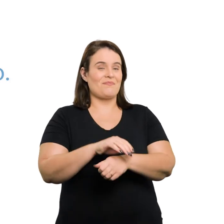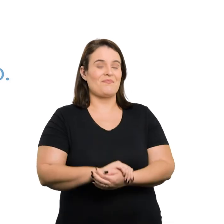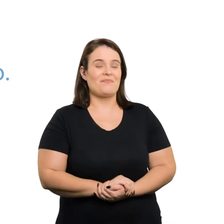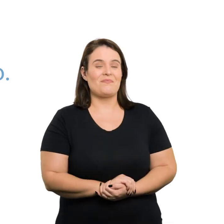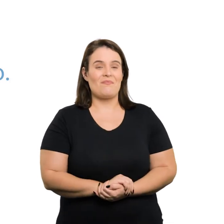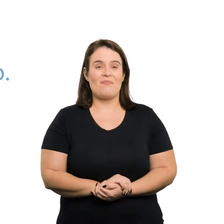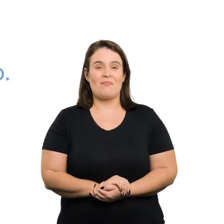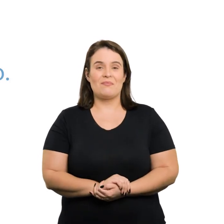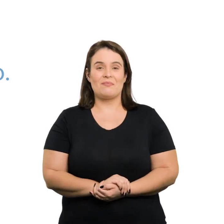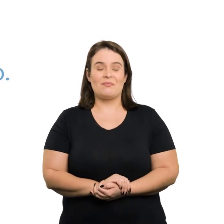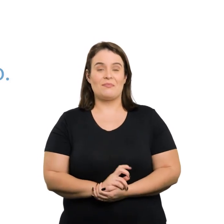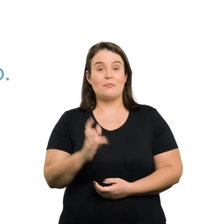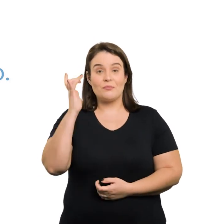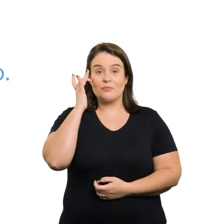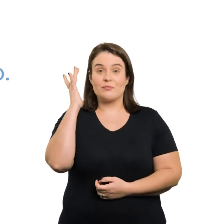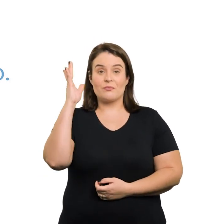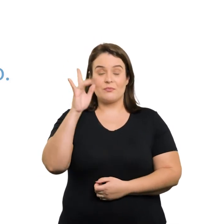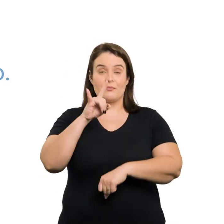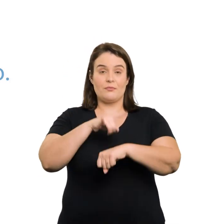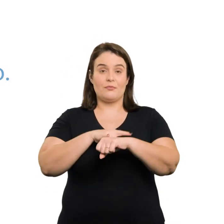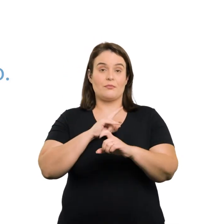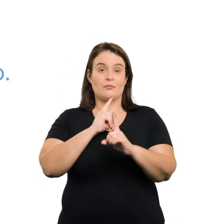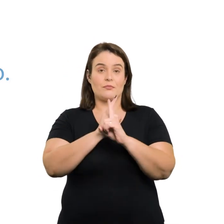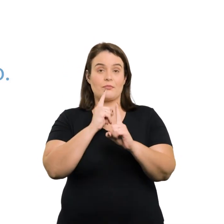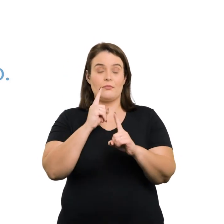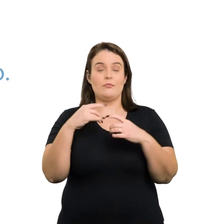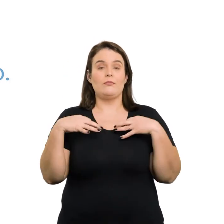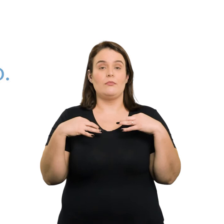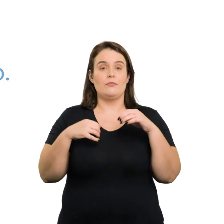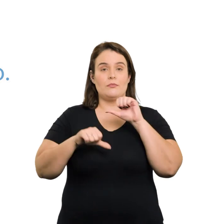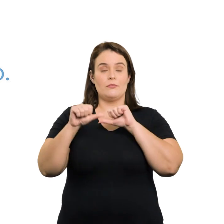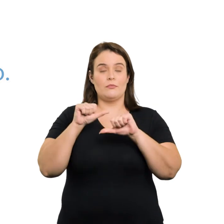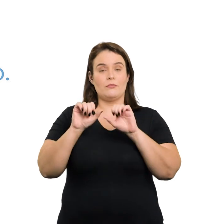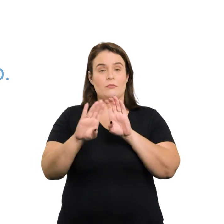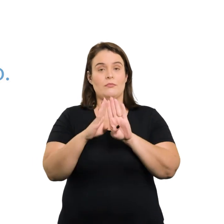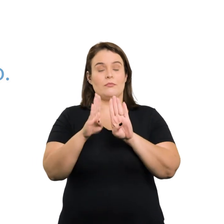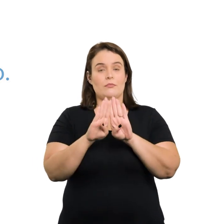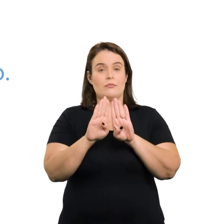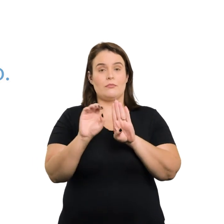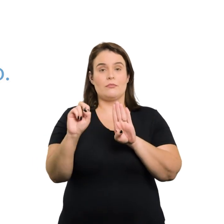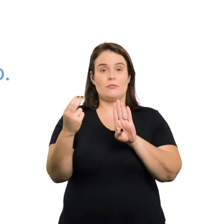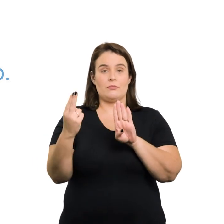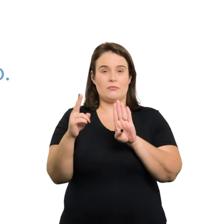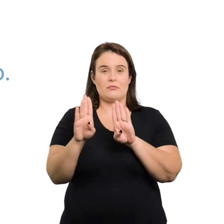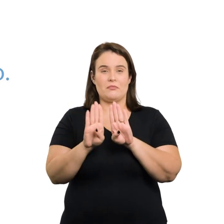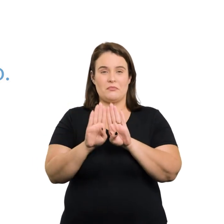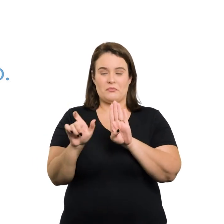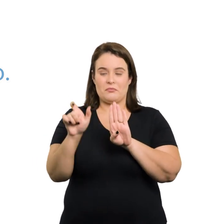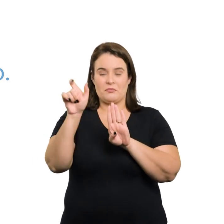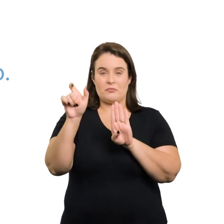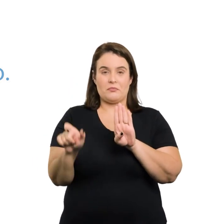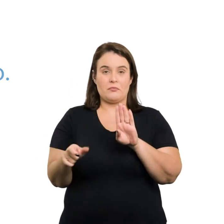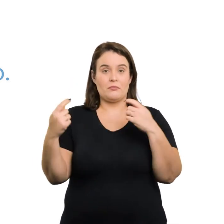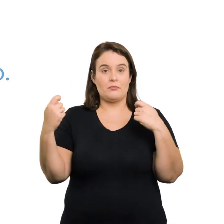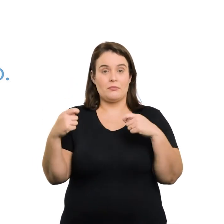Dica: para facilitar a localização de sanitários e vestiários, portas